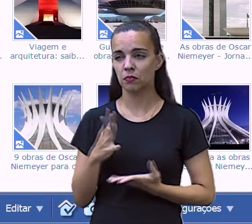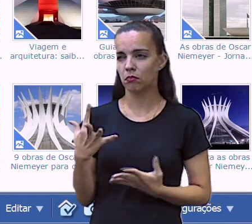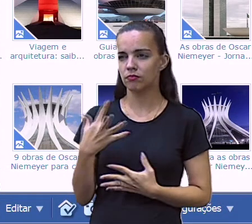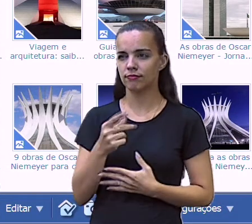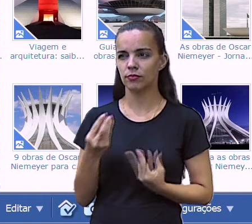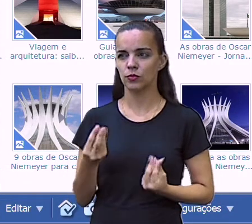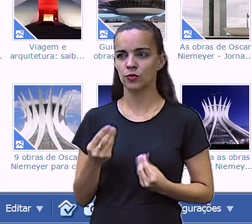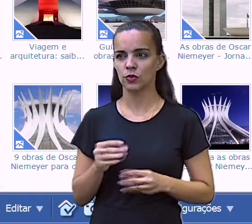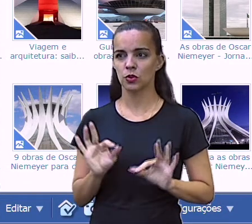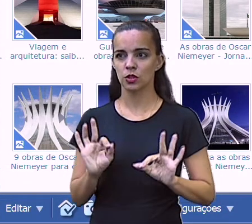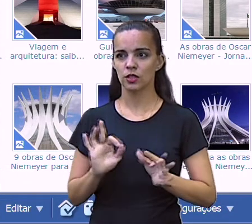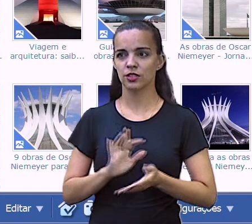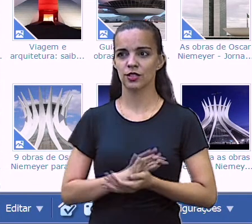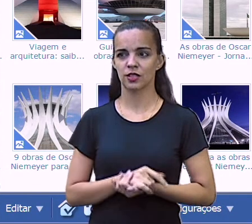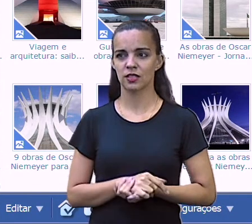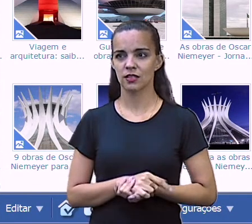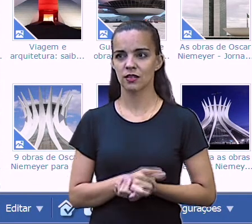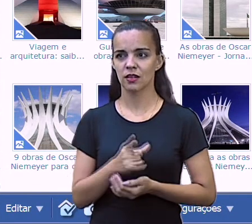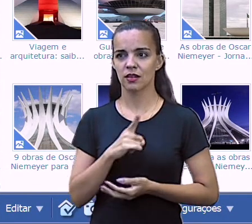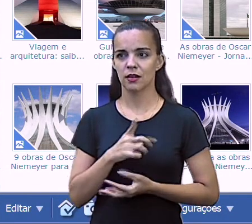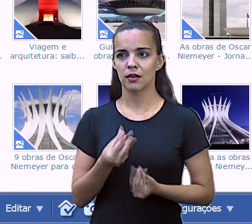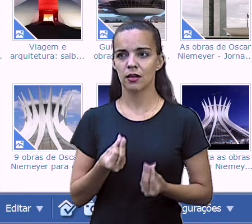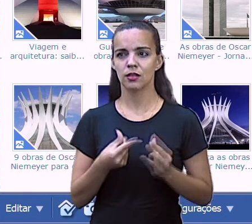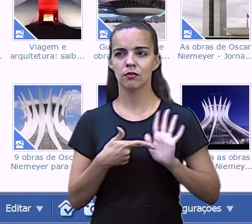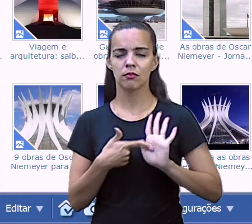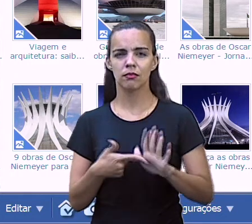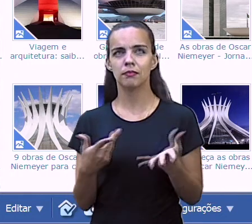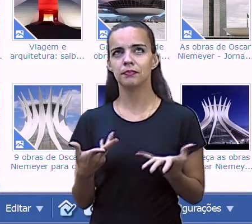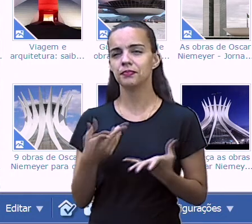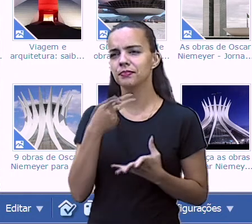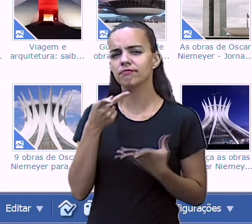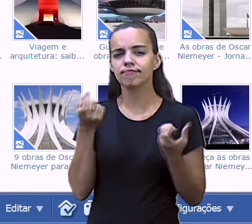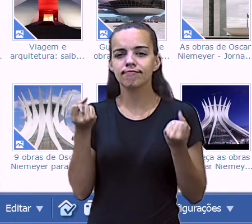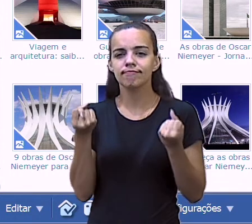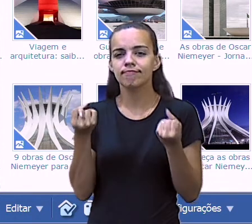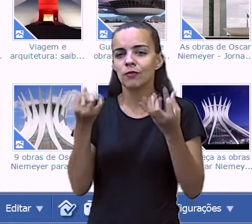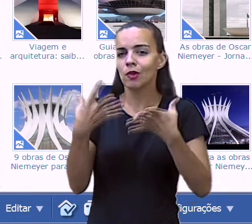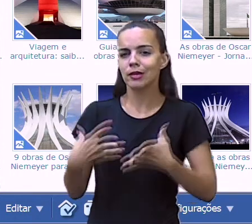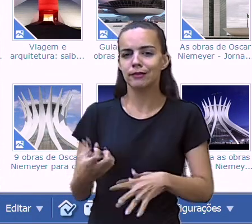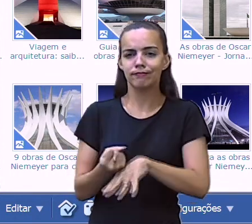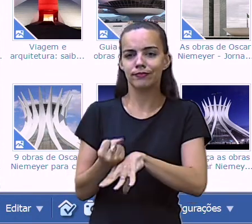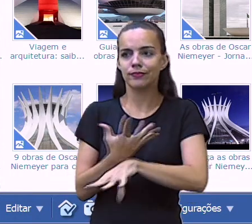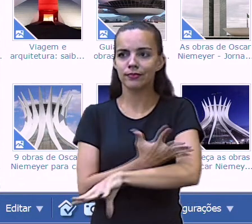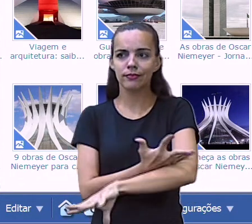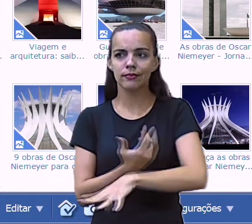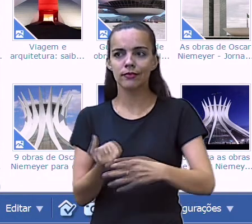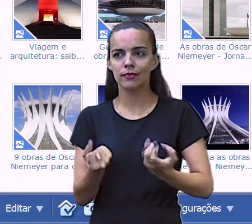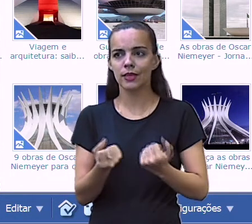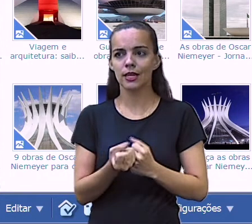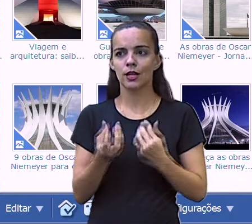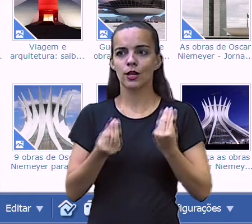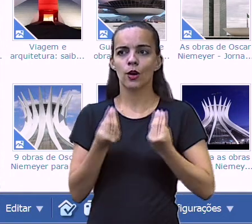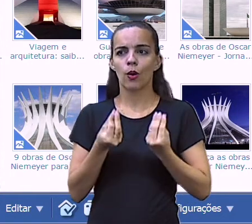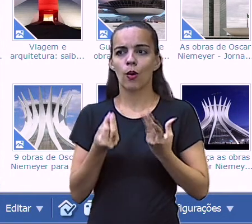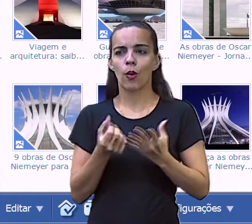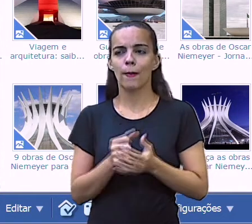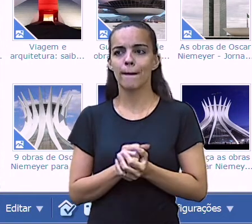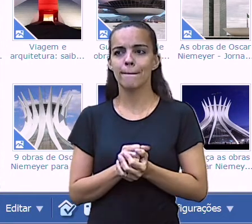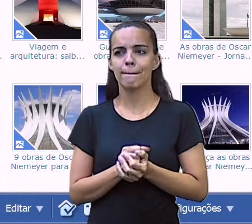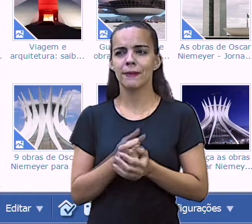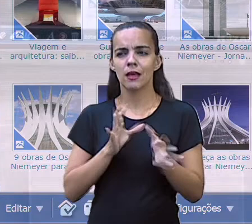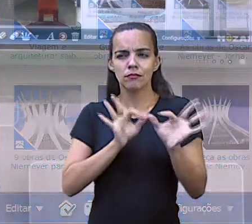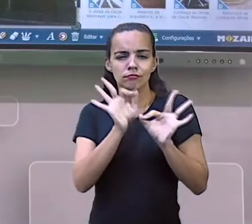traçados, era tudo muito clássico, tudo muito da Belle Époque, tudo